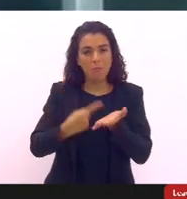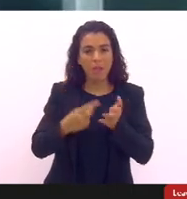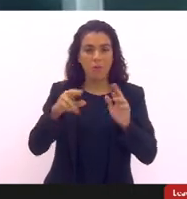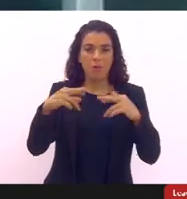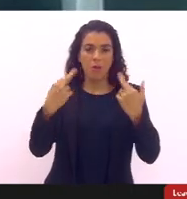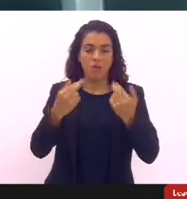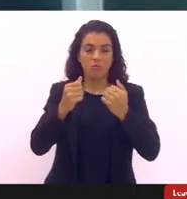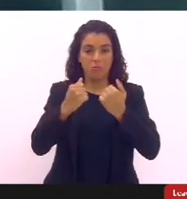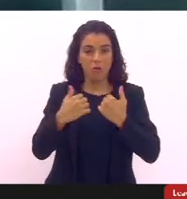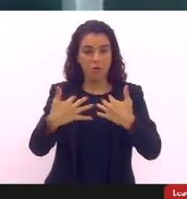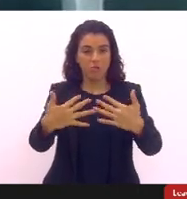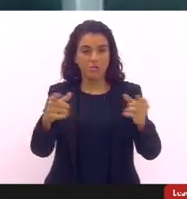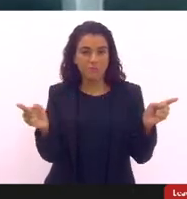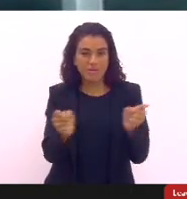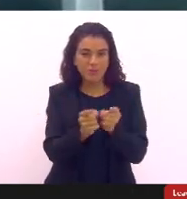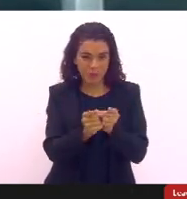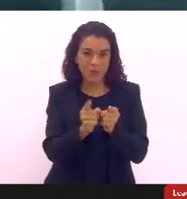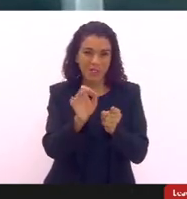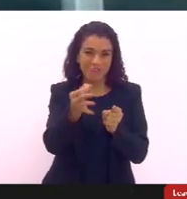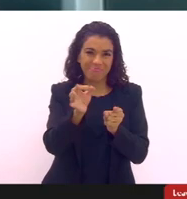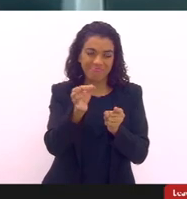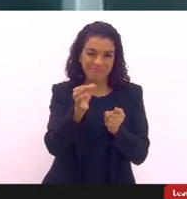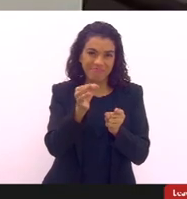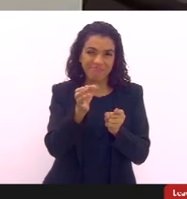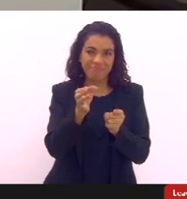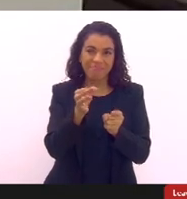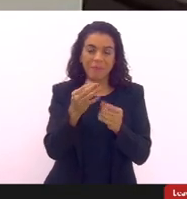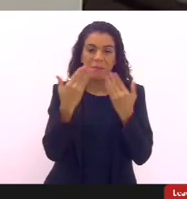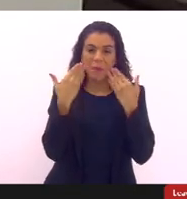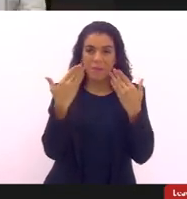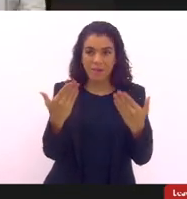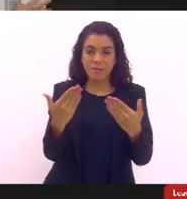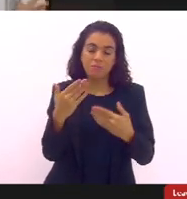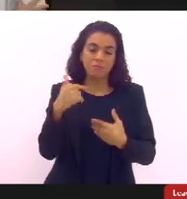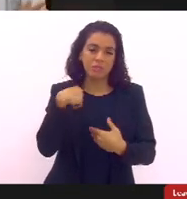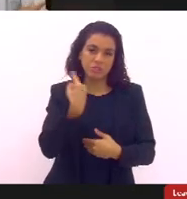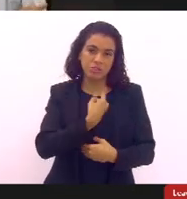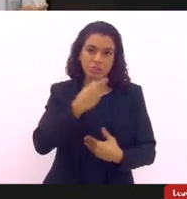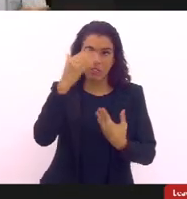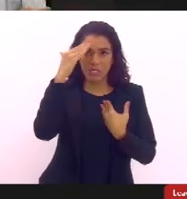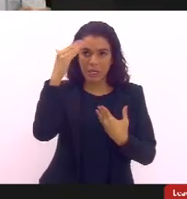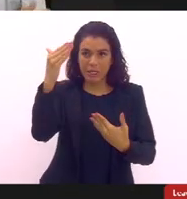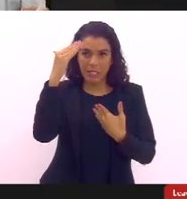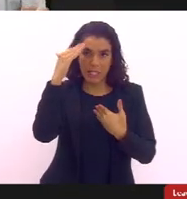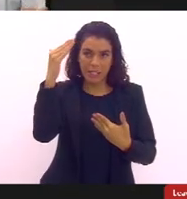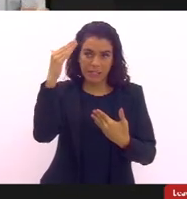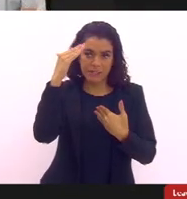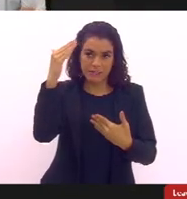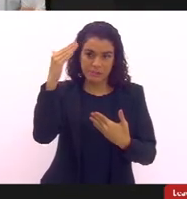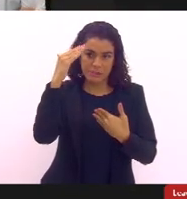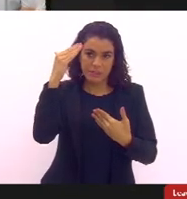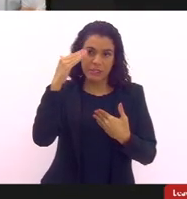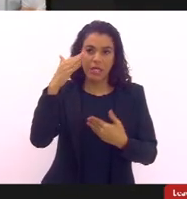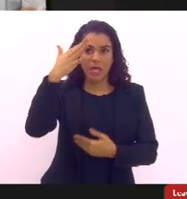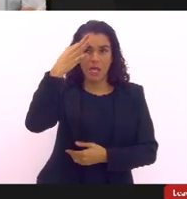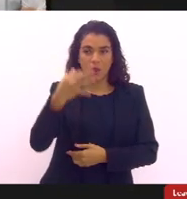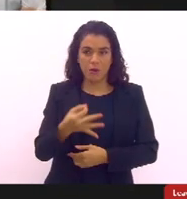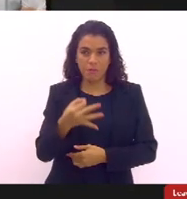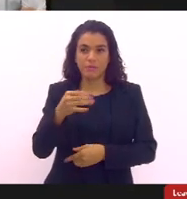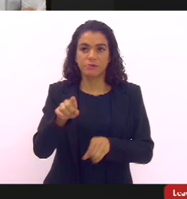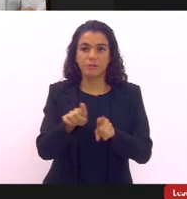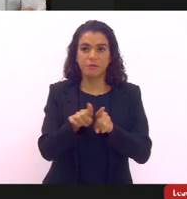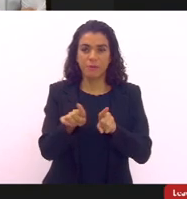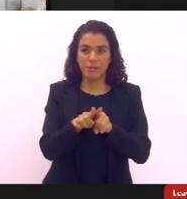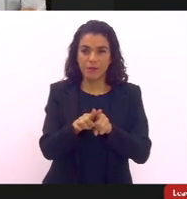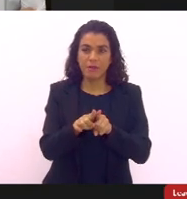uma audiência mais curta, né, para apresentar resultados, tá? Mas a gente agradece a sua compreensão e eu vou